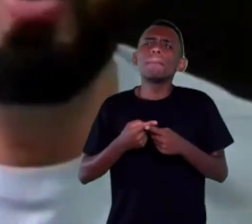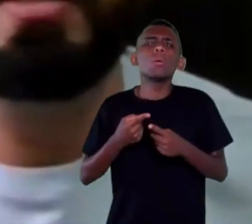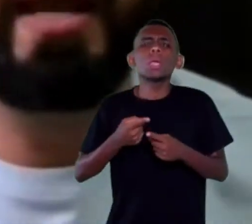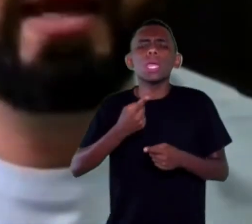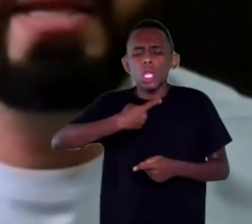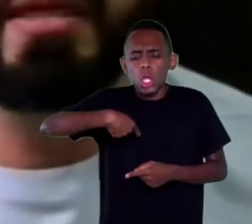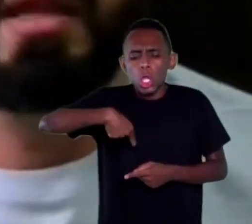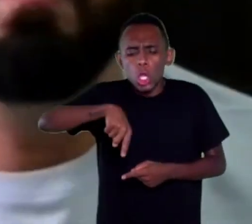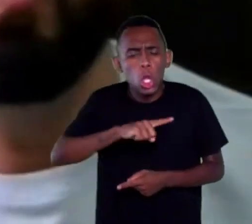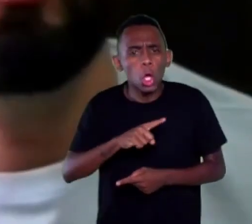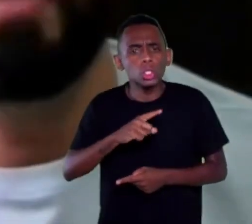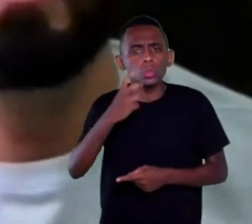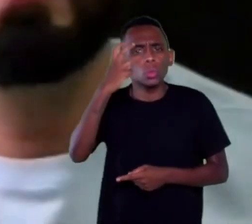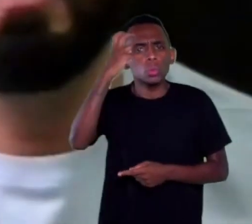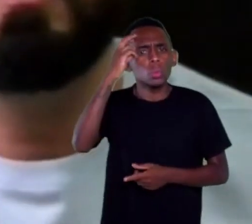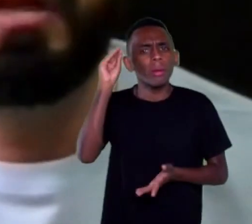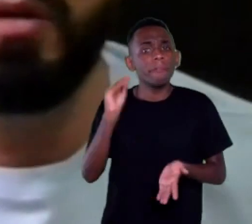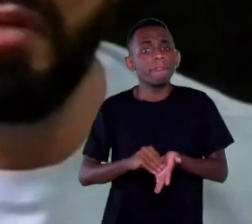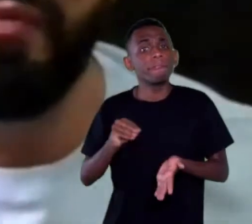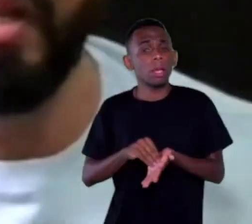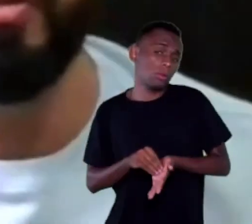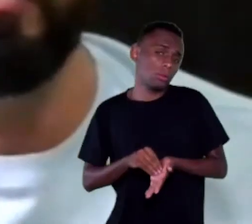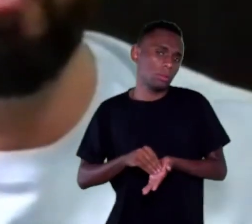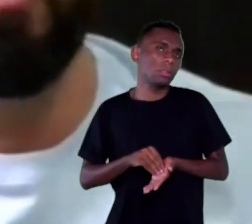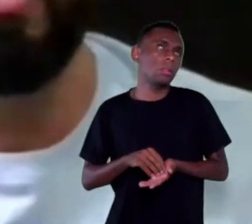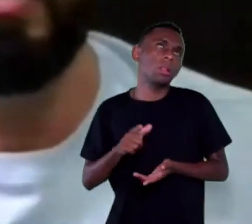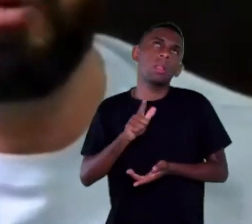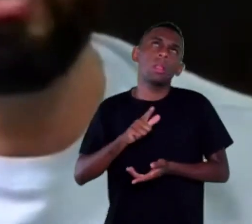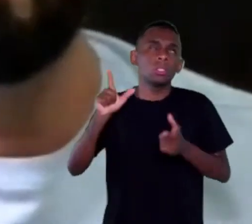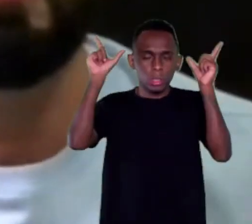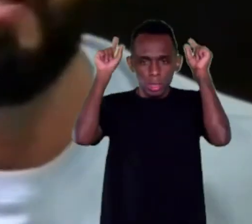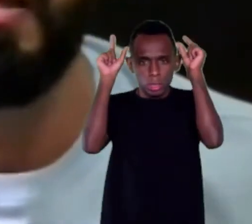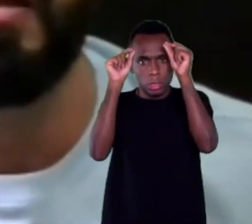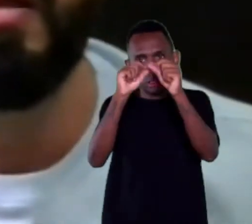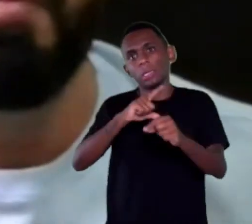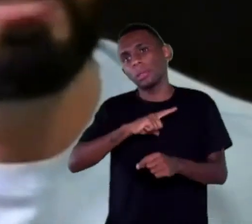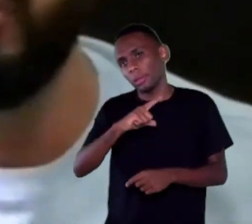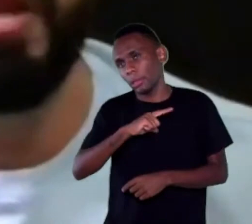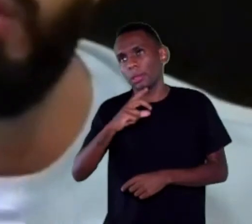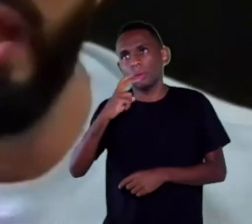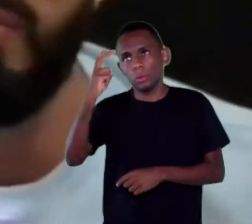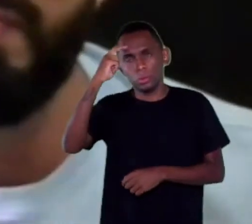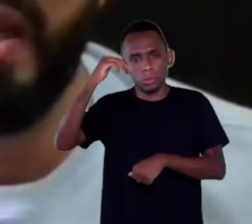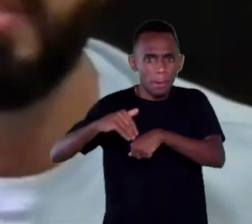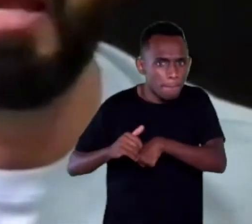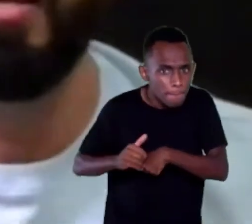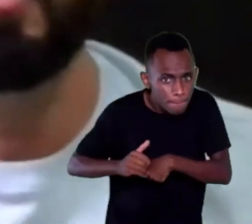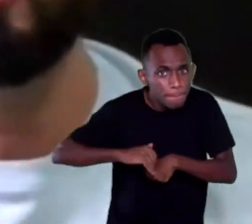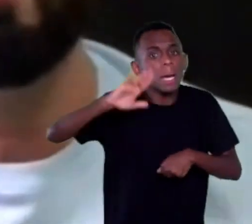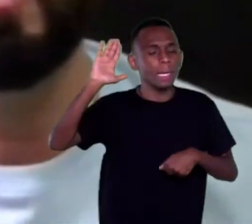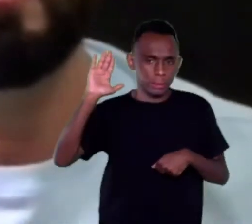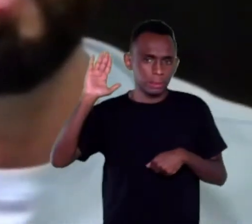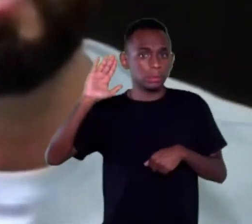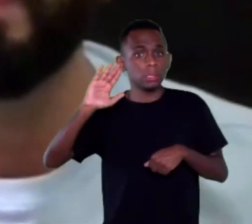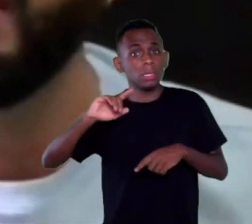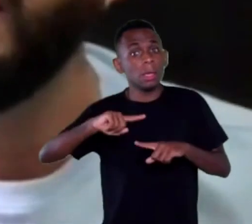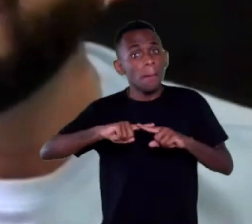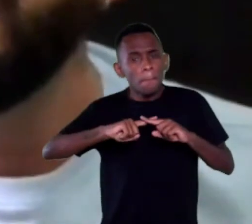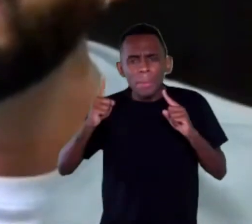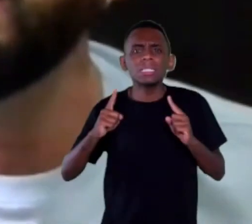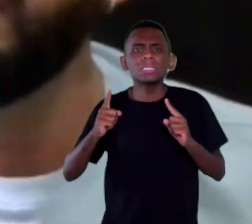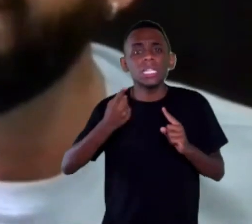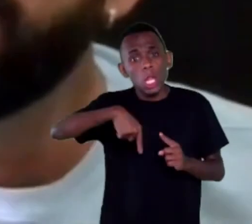a história da Grécia, que tem muito mais anos na nossa frente, com a história brasileira, mas eu também não quero desmerecer a história brasileira.